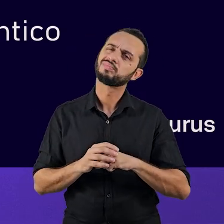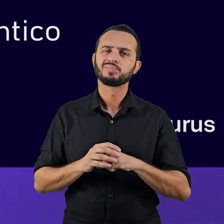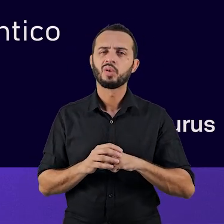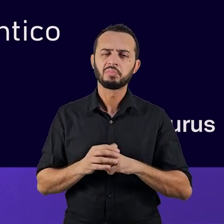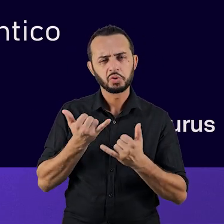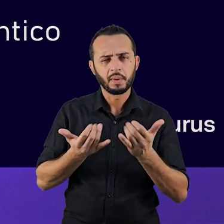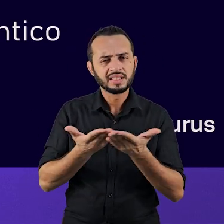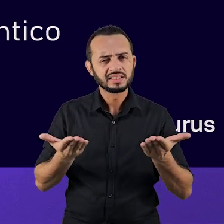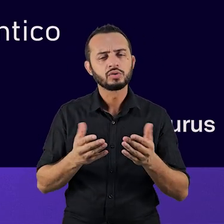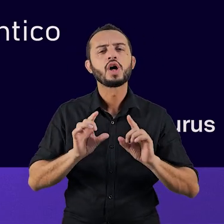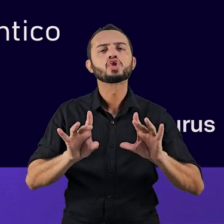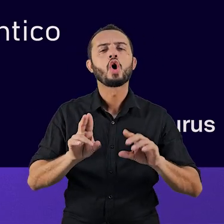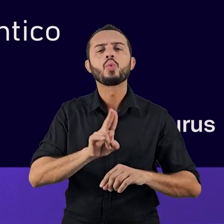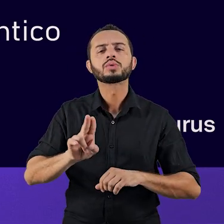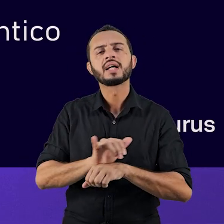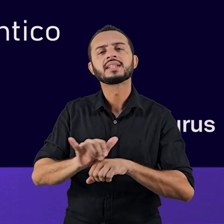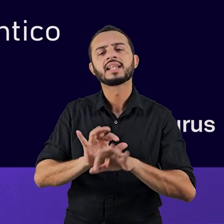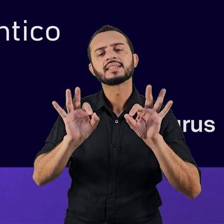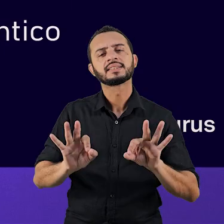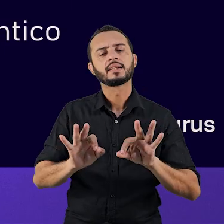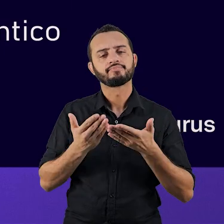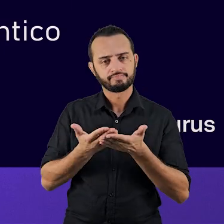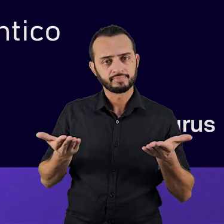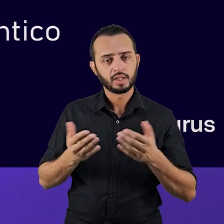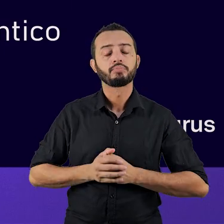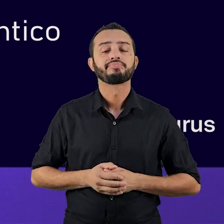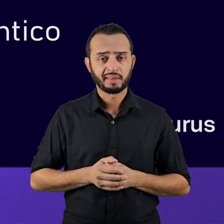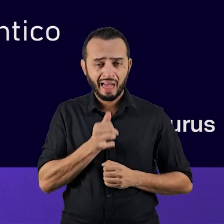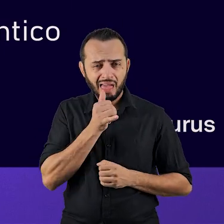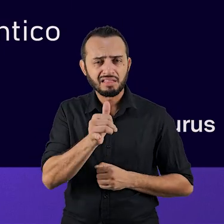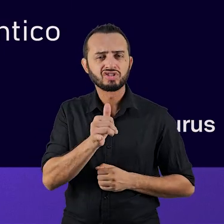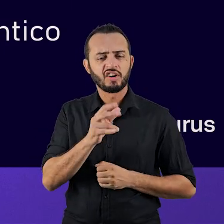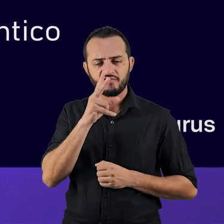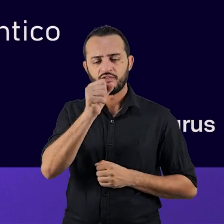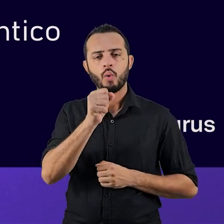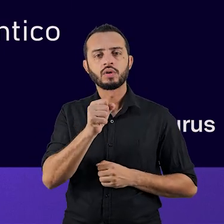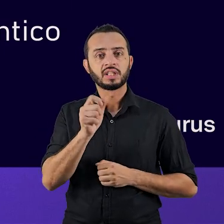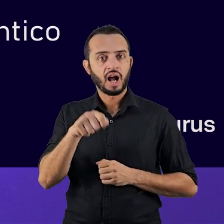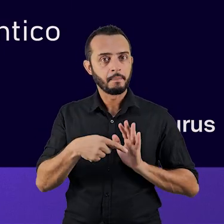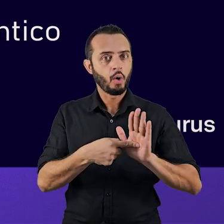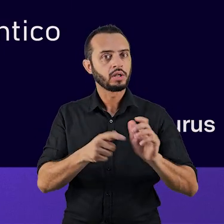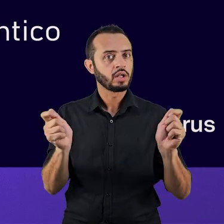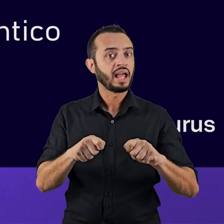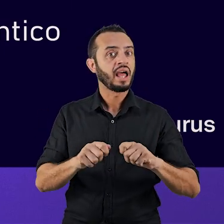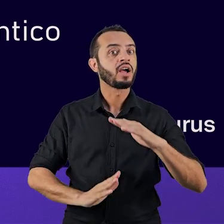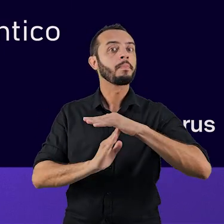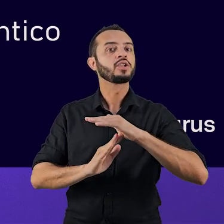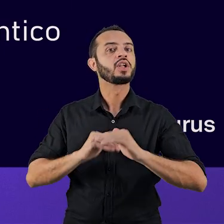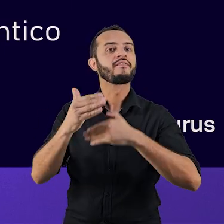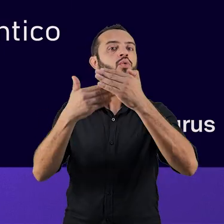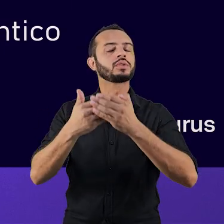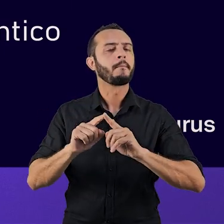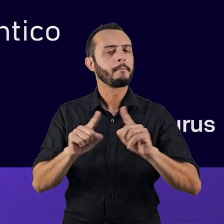formalismo correto. Então a energia tem esse caráter. A energia te diz até onde você pode evoluir. Mas olha só, aqui eu